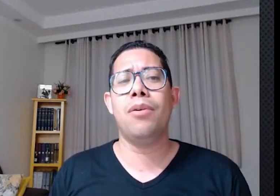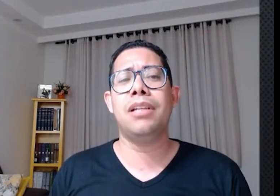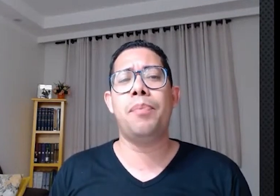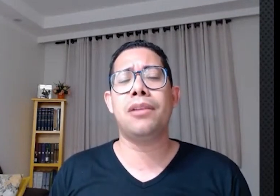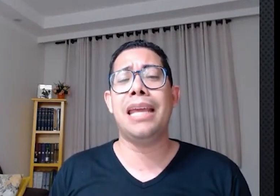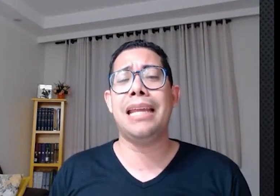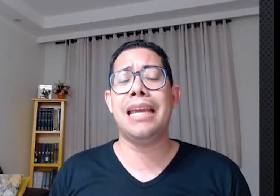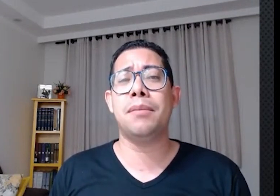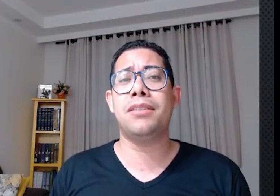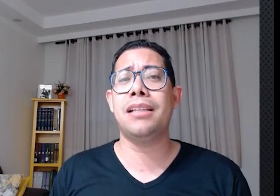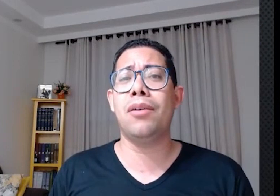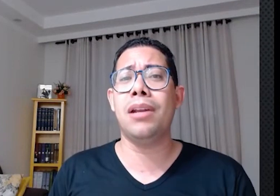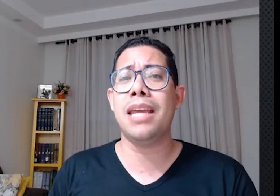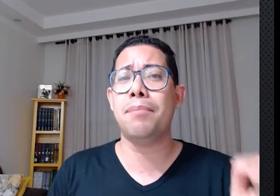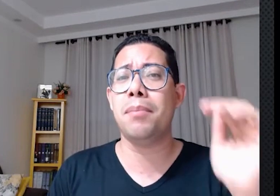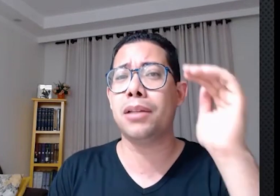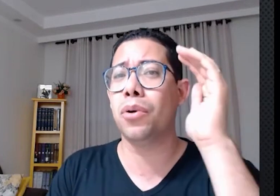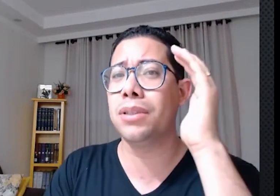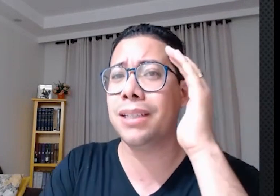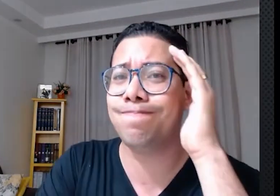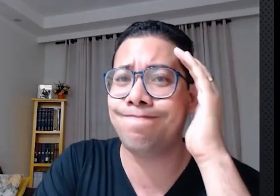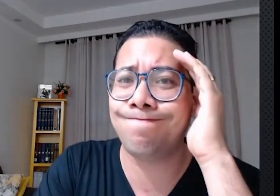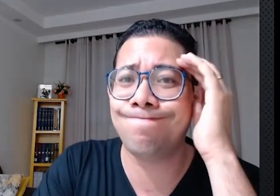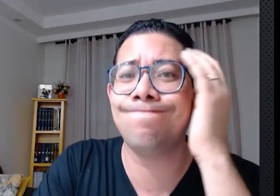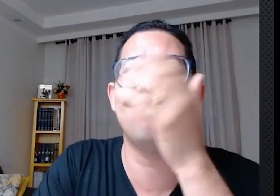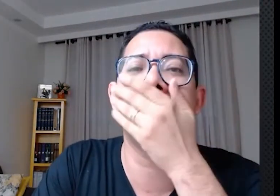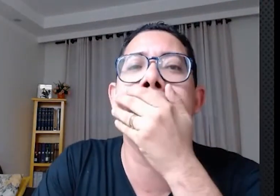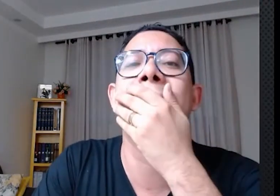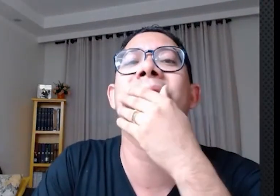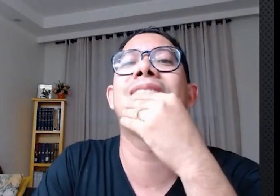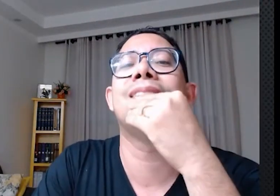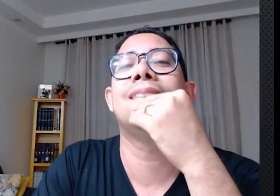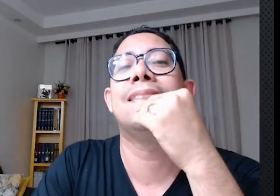Ah, eu interpreto na igreja, mas ainda não li a Bíblia toda.